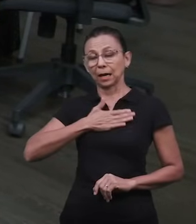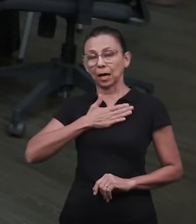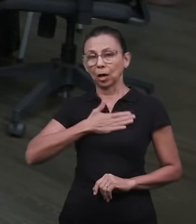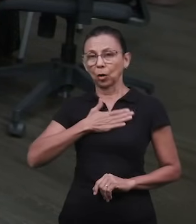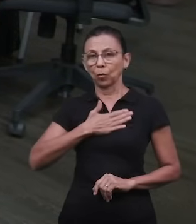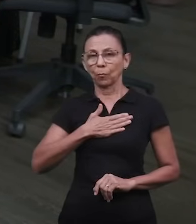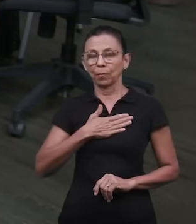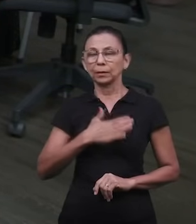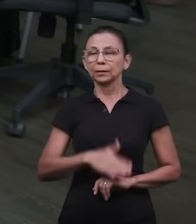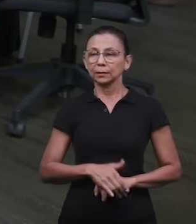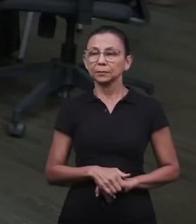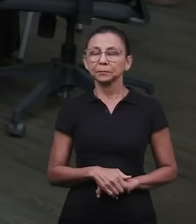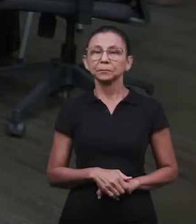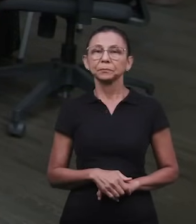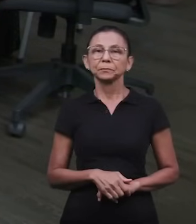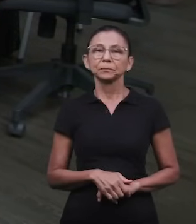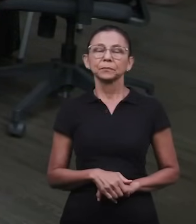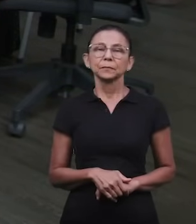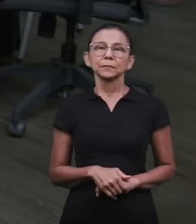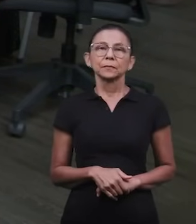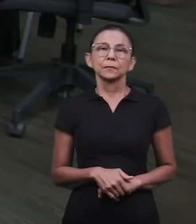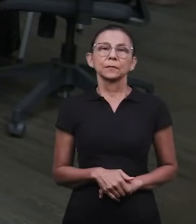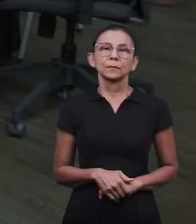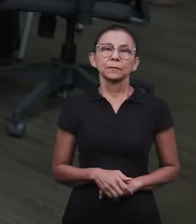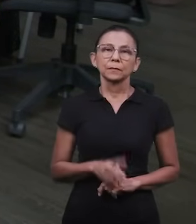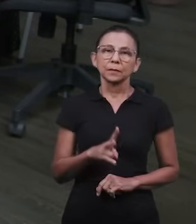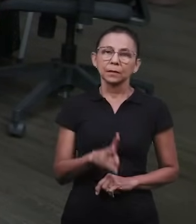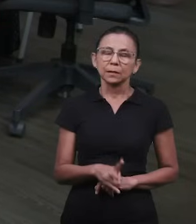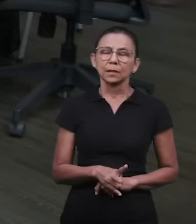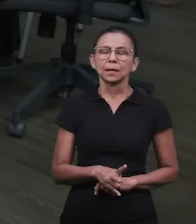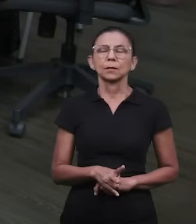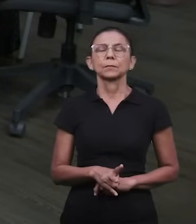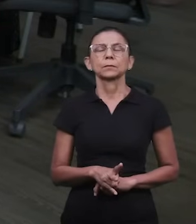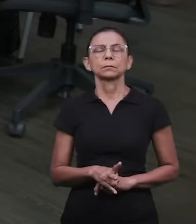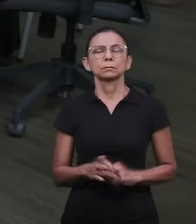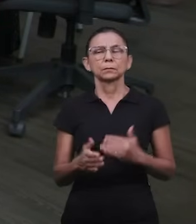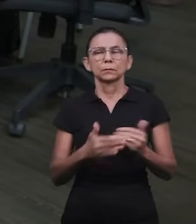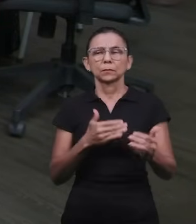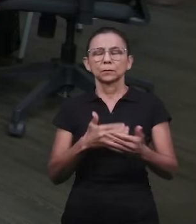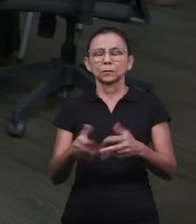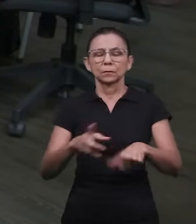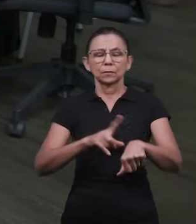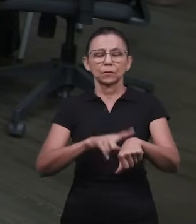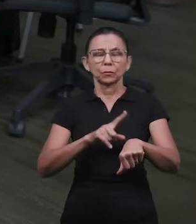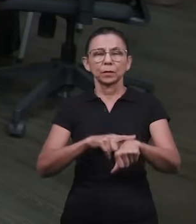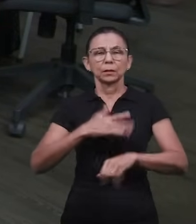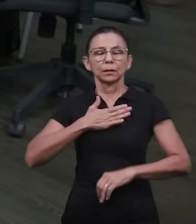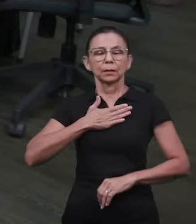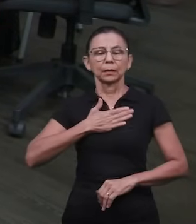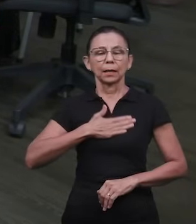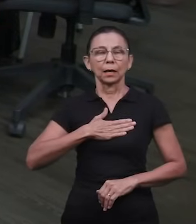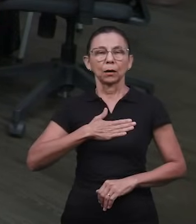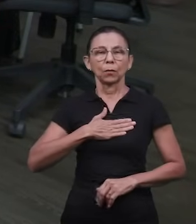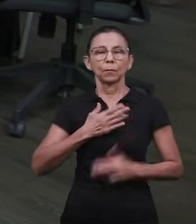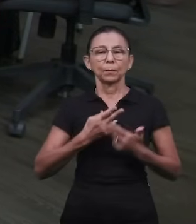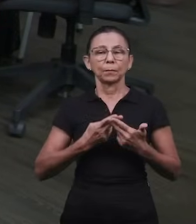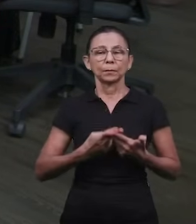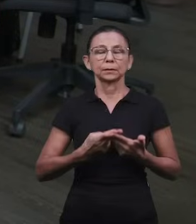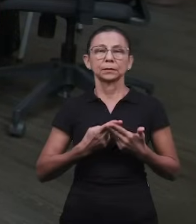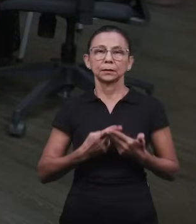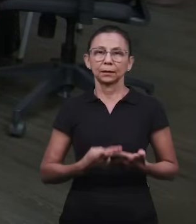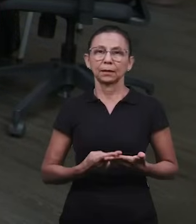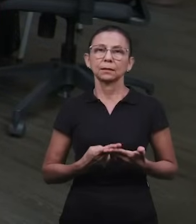uma ação do Espírito Santo na vida do jovem, e dentro de todas essas situações que foram colocadas aqui,